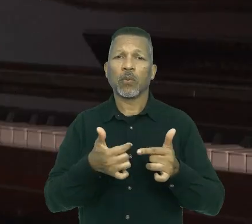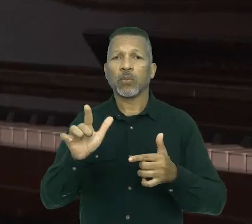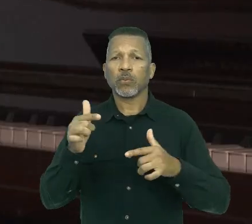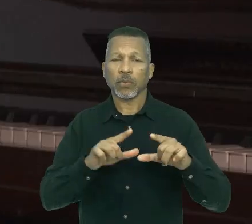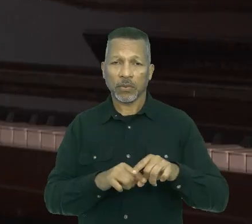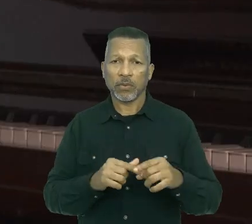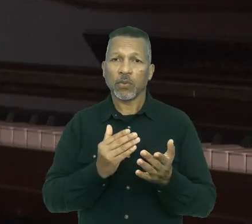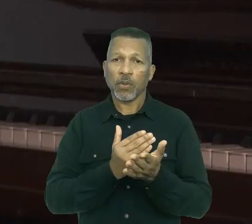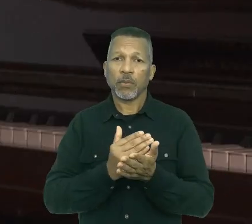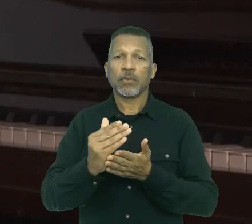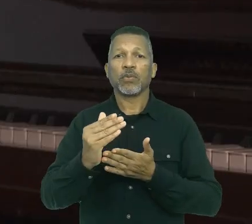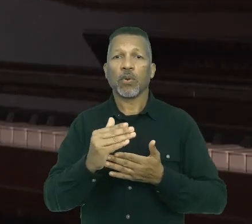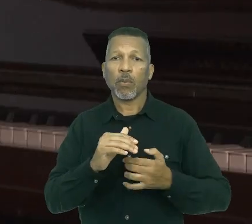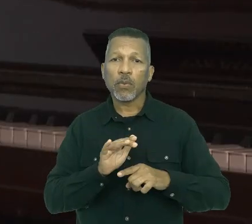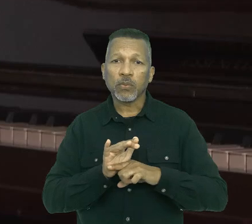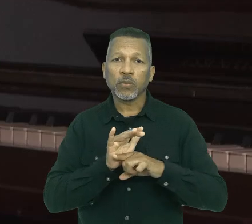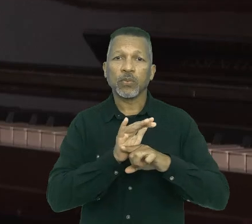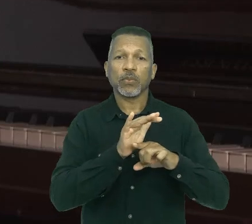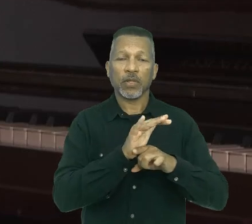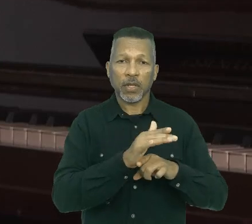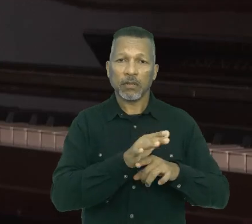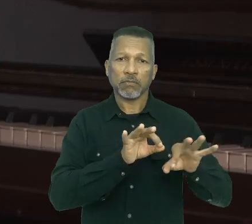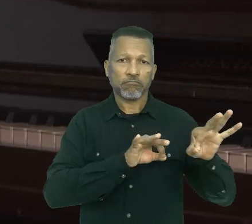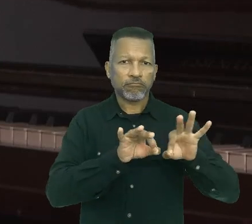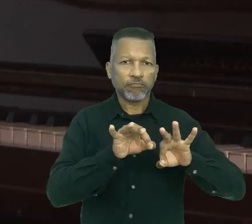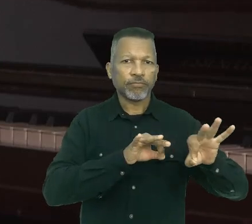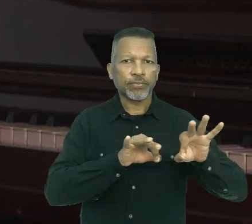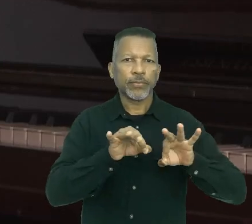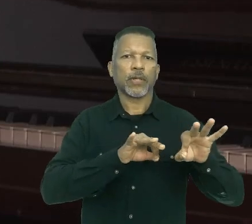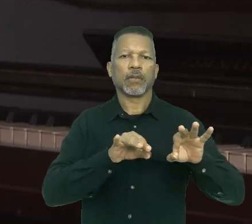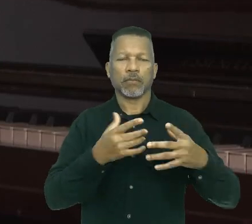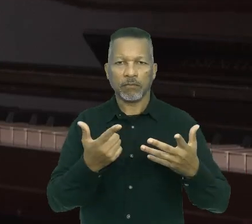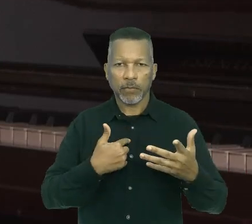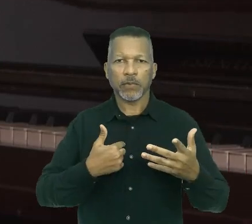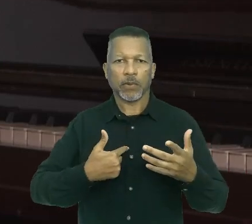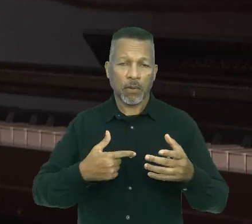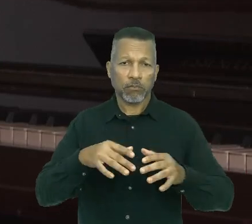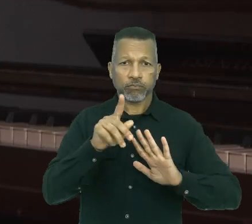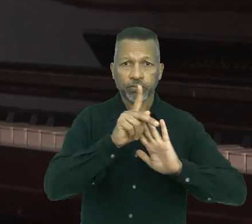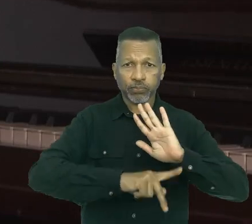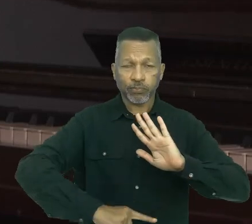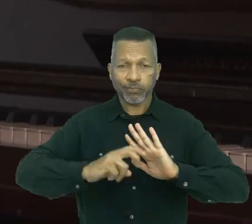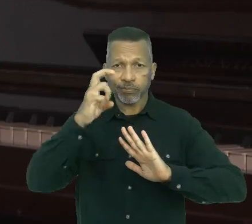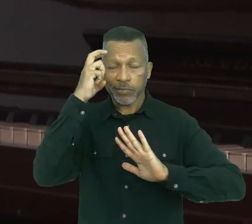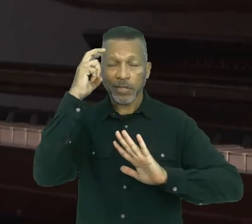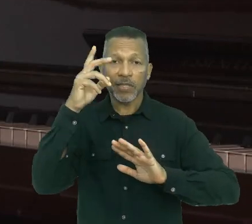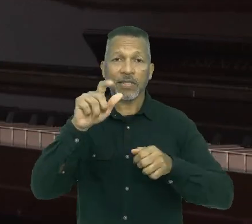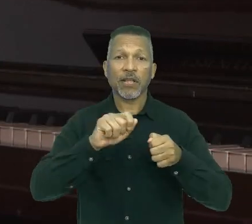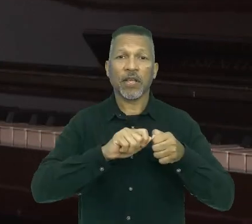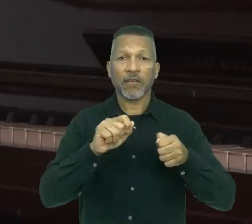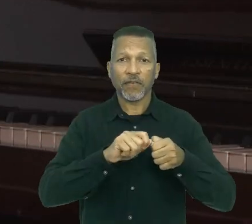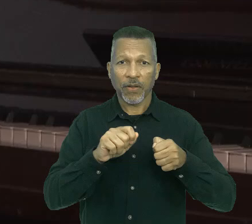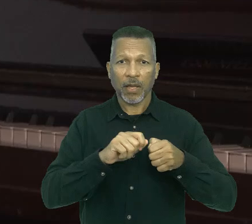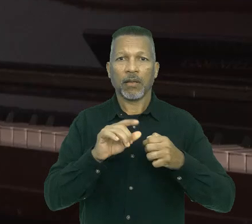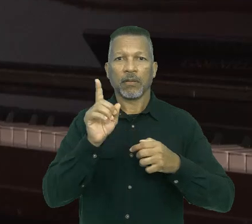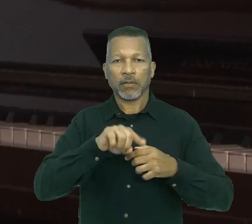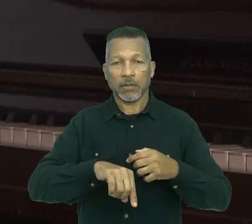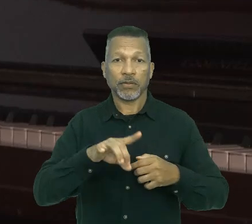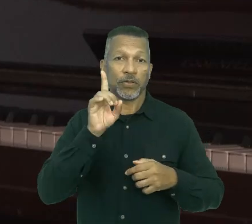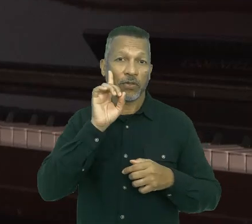Iniciei aqui como assistente de produção, apoiando as produções de projetos culturais que estavam sendo realizados, né, a partir, né, dessa